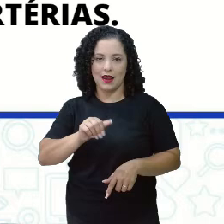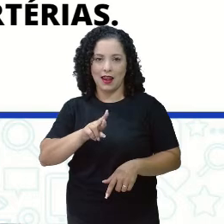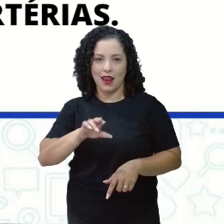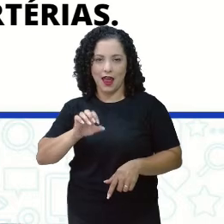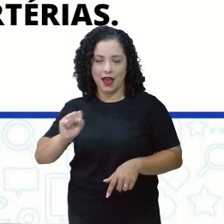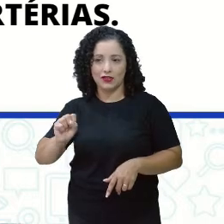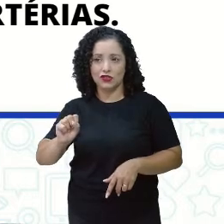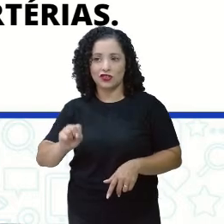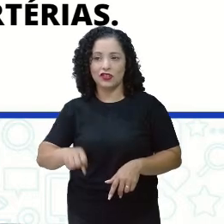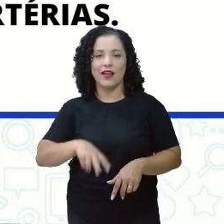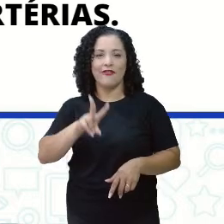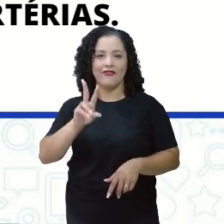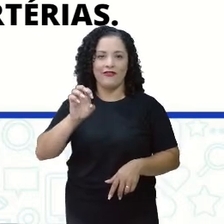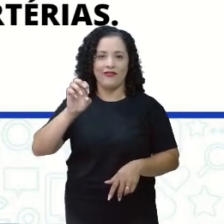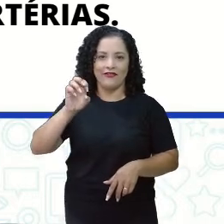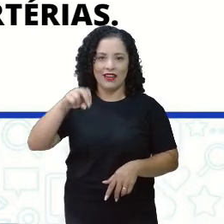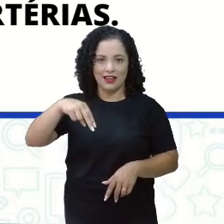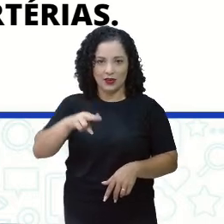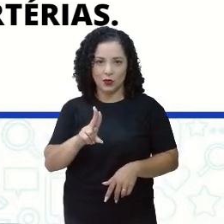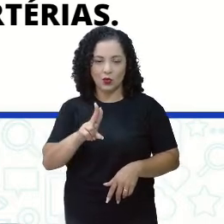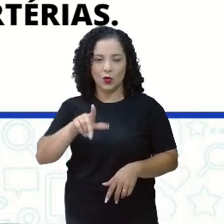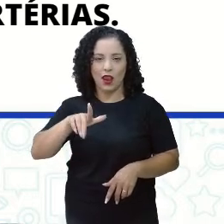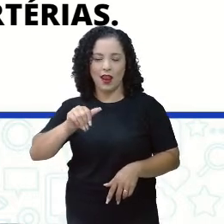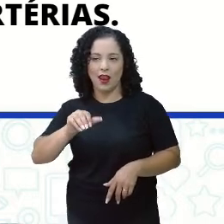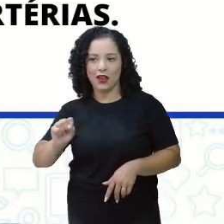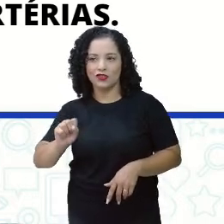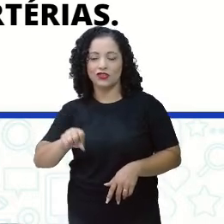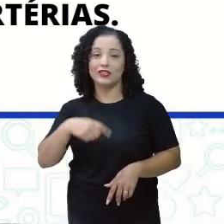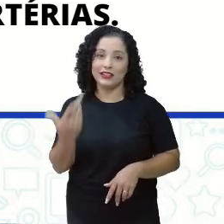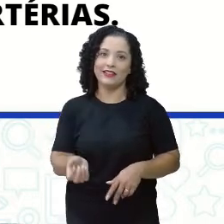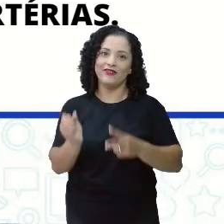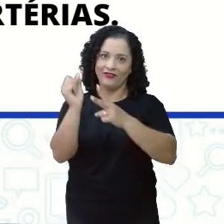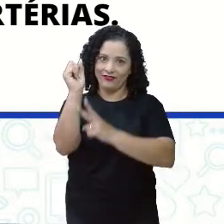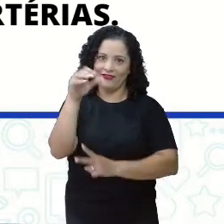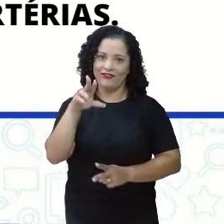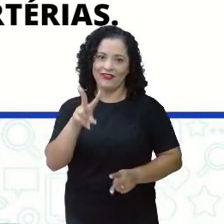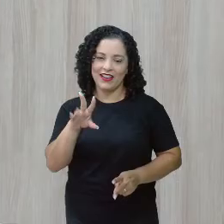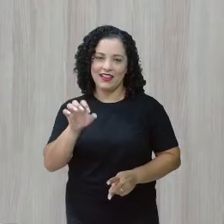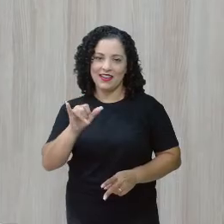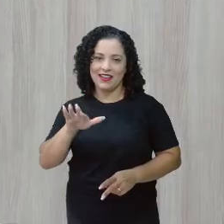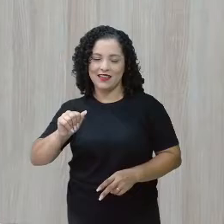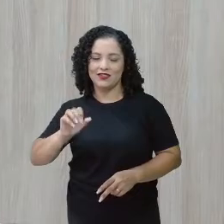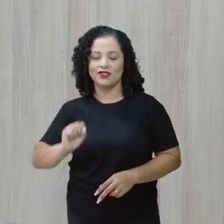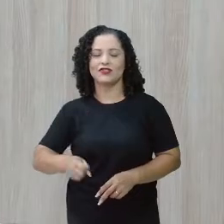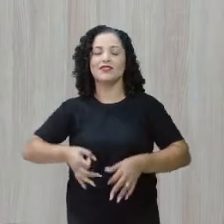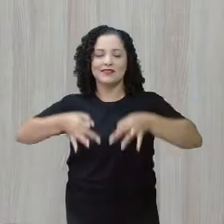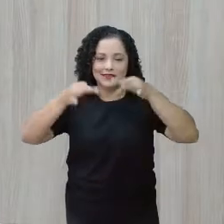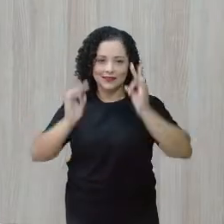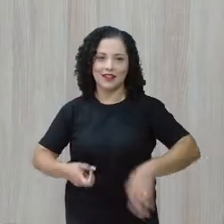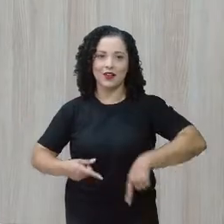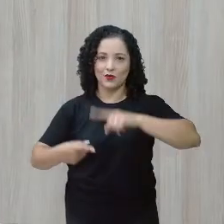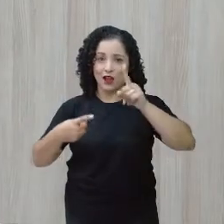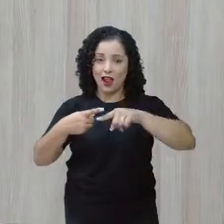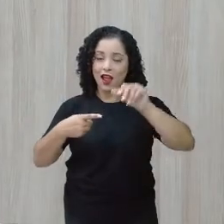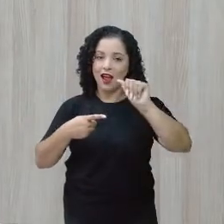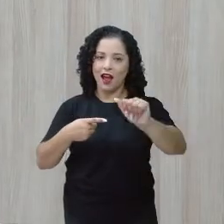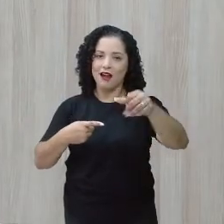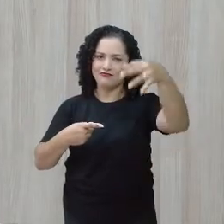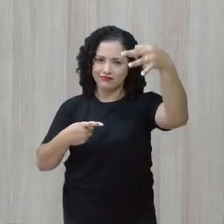veia. Então, a resposta certa aqui é a letra A. Então, parabéns aí para quem respondeu. Parabéns também para